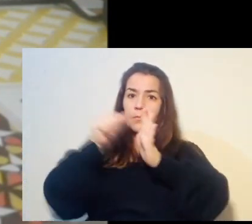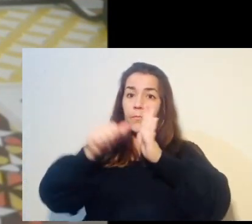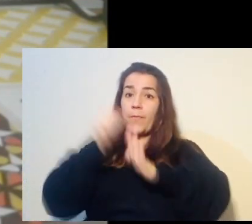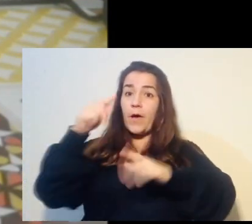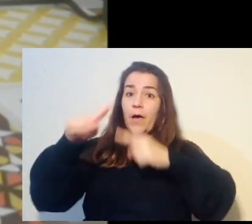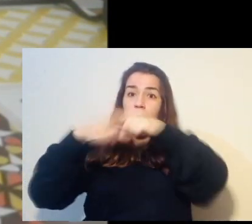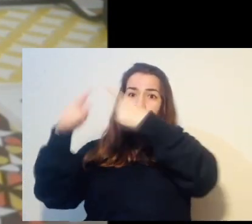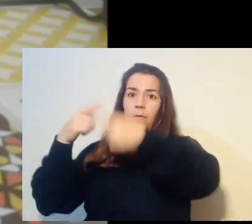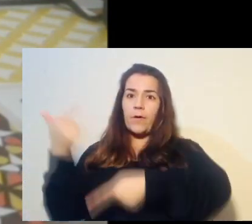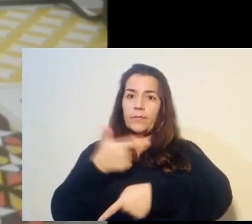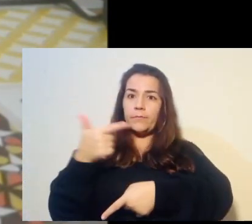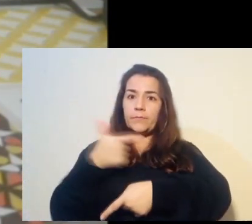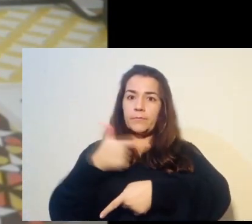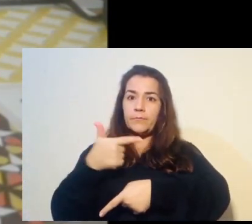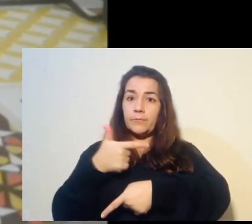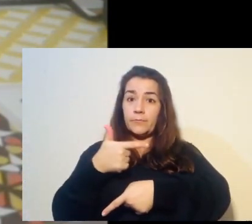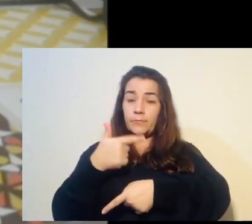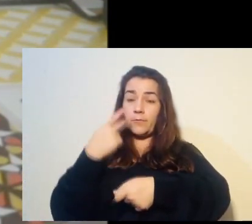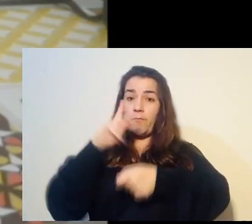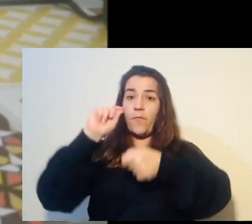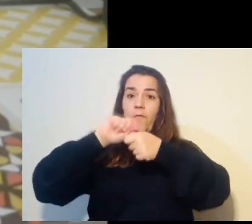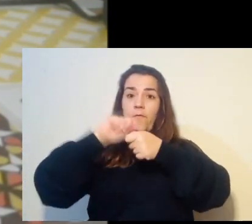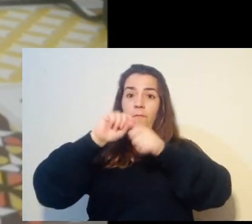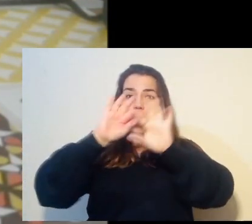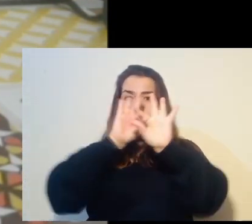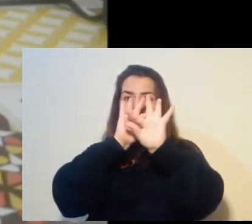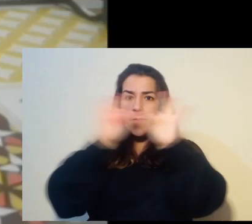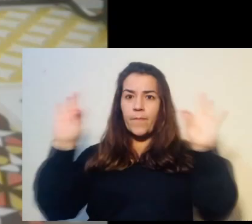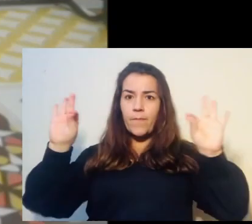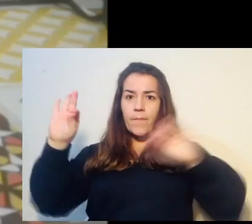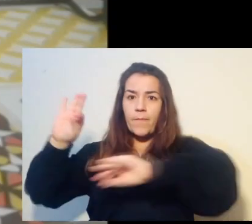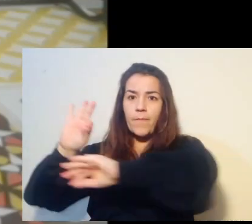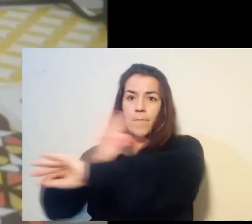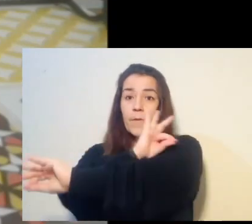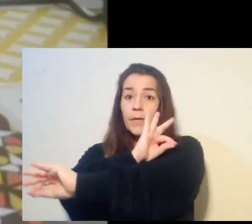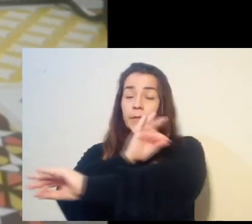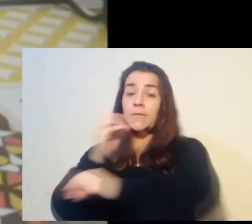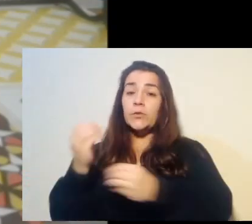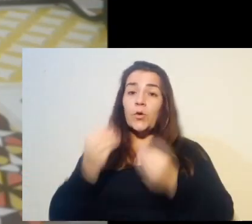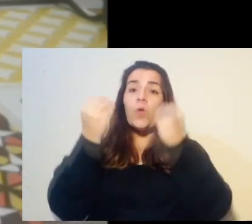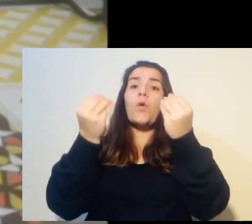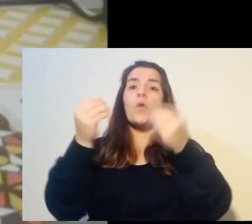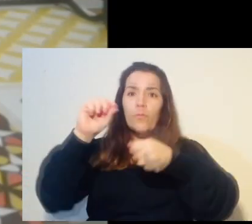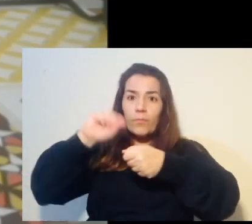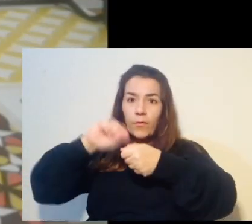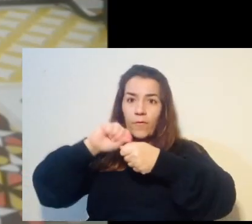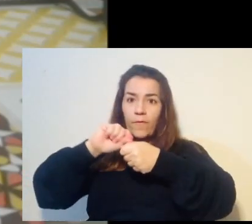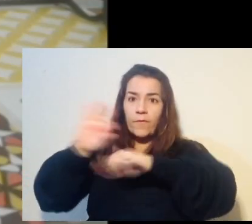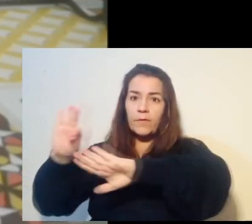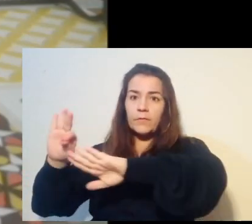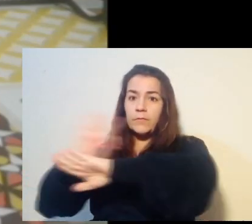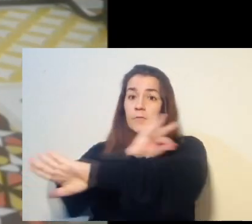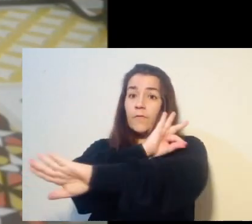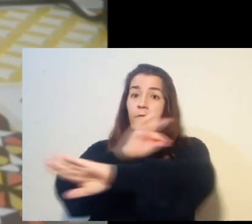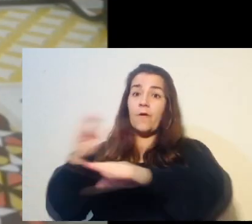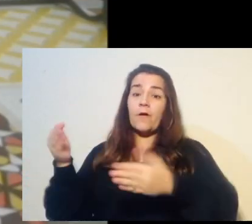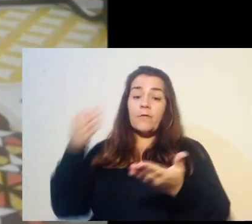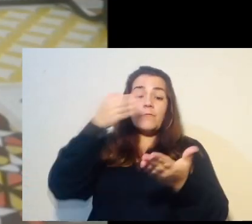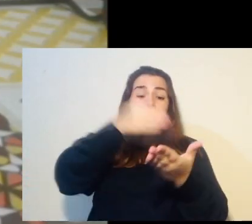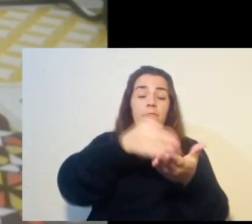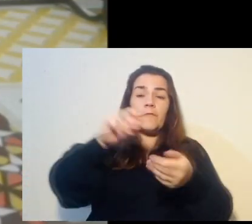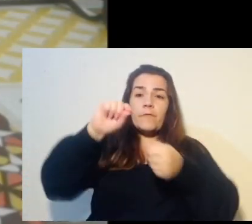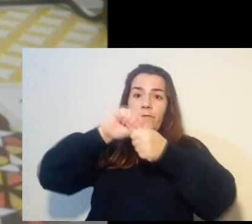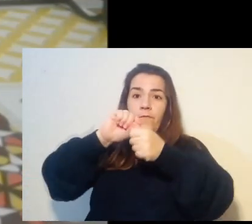que vocês fizeram isso, a gente vai para a segunda parte, que é medir. Como que funciona essa